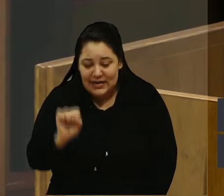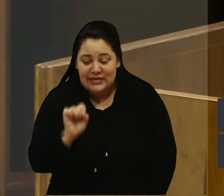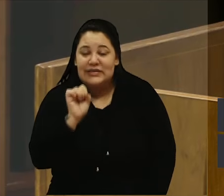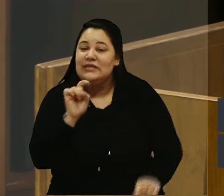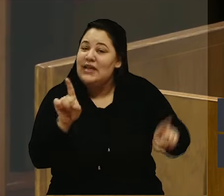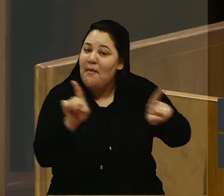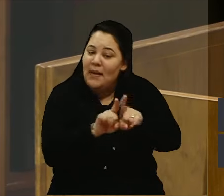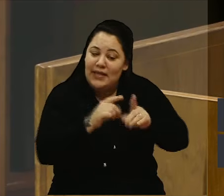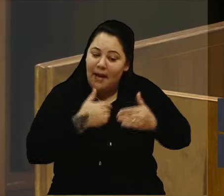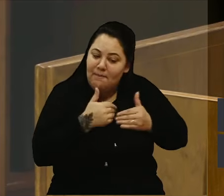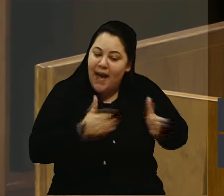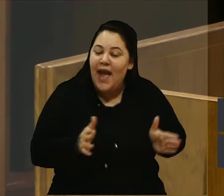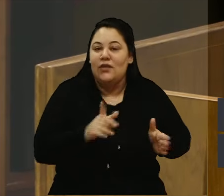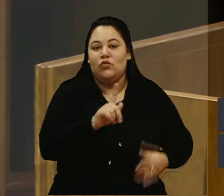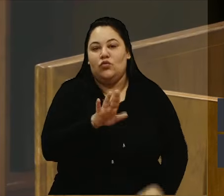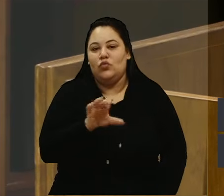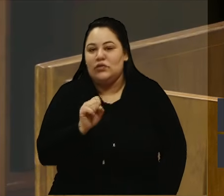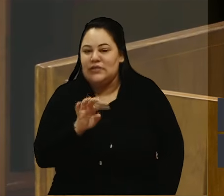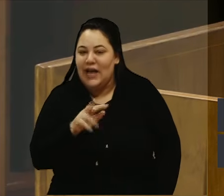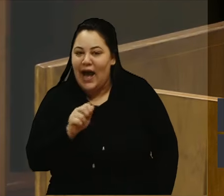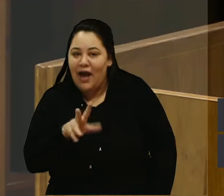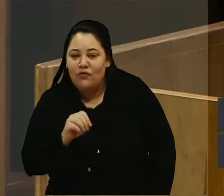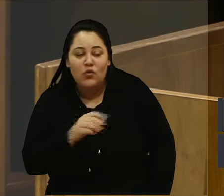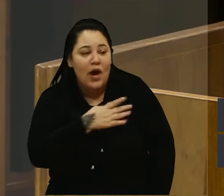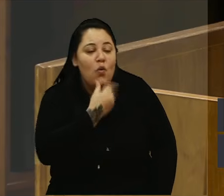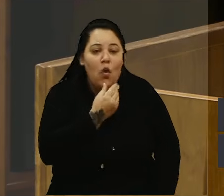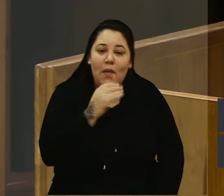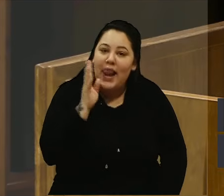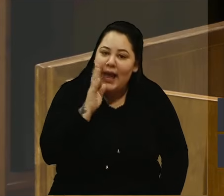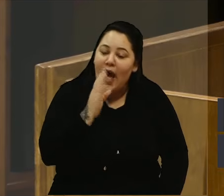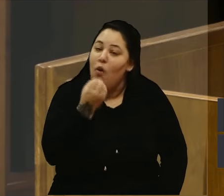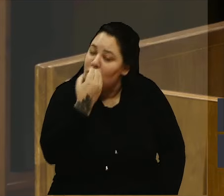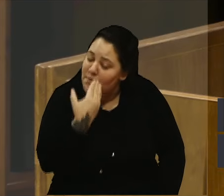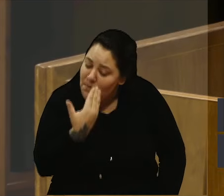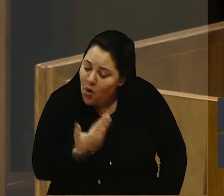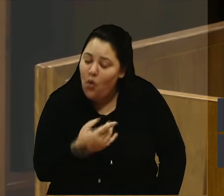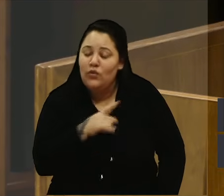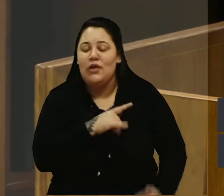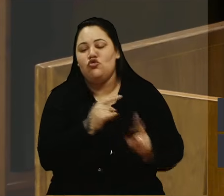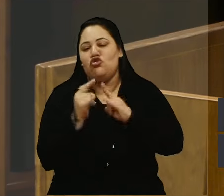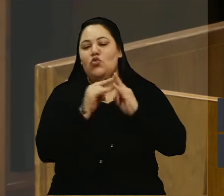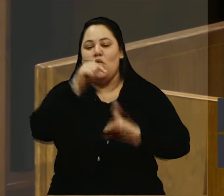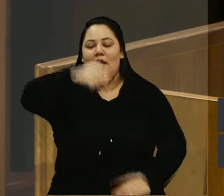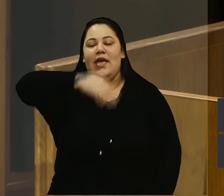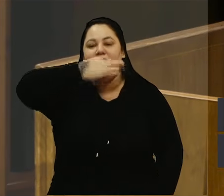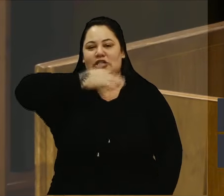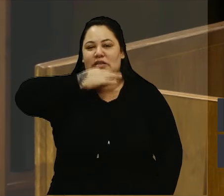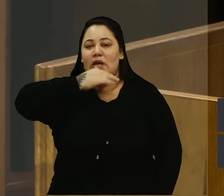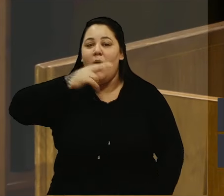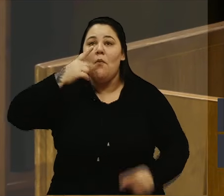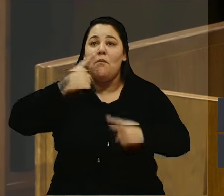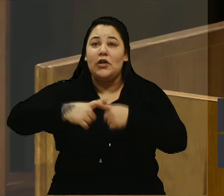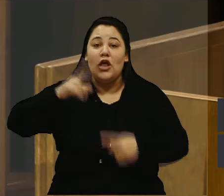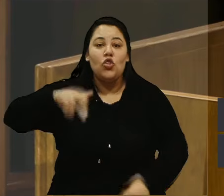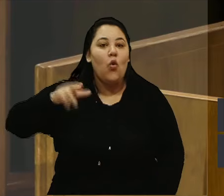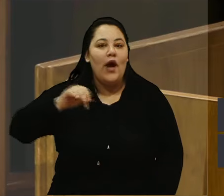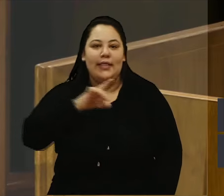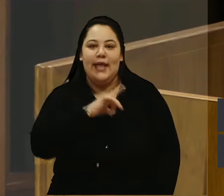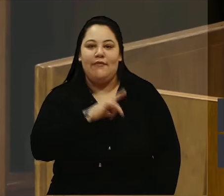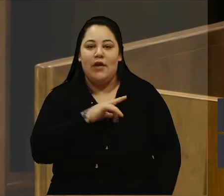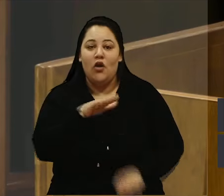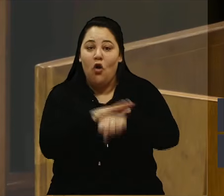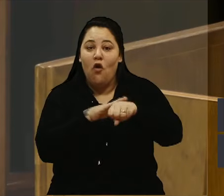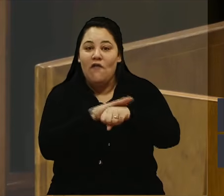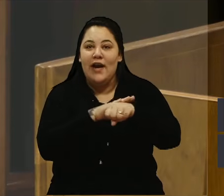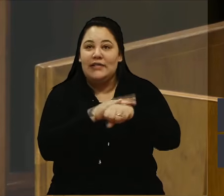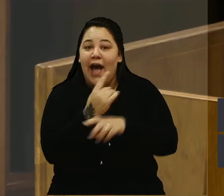foi muito receptivo e sempre é um guri legal. E que bom que nós temos o IDEAS aqui em Caxias, viu? Porque nós nunca tivemos na história diálogo aproximado,